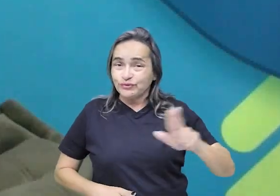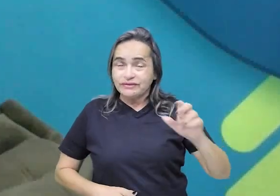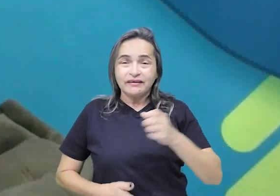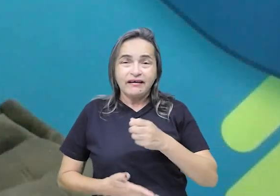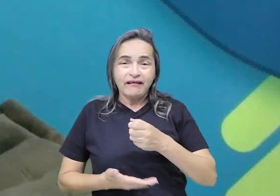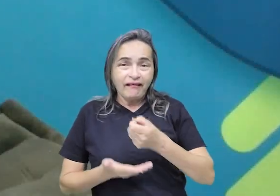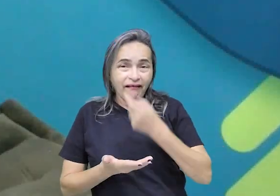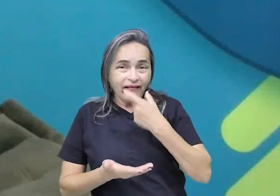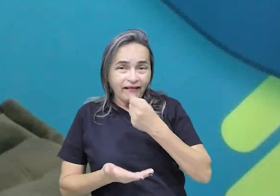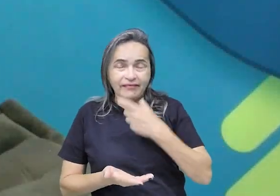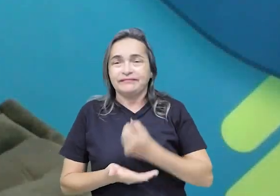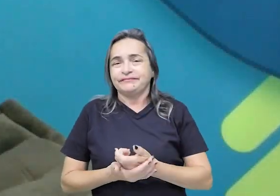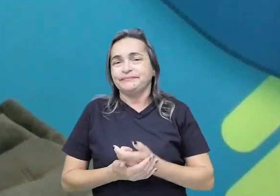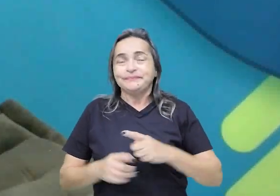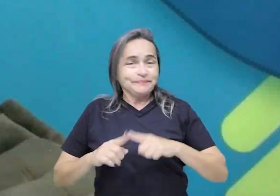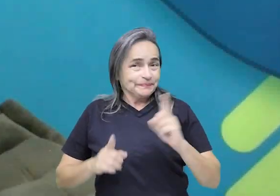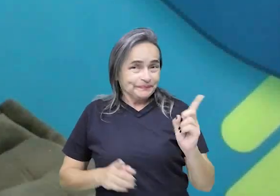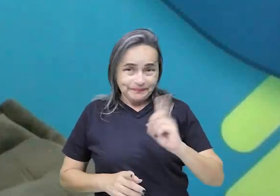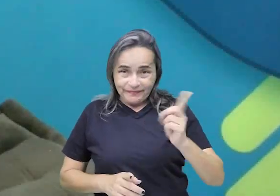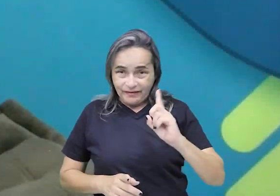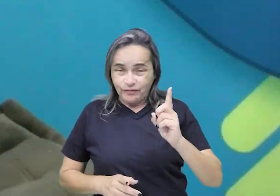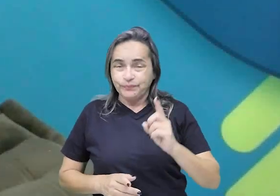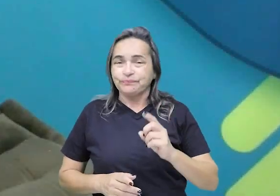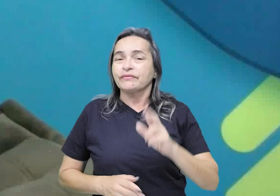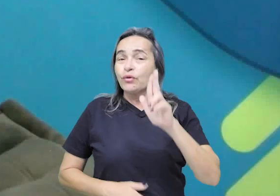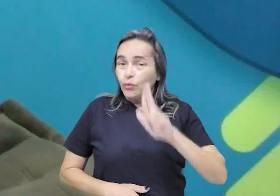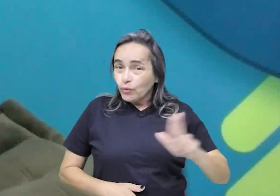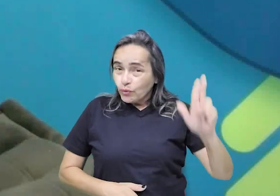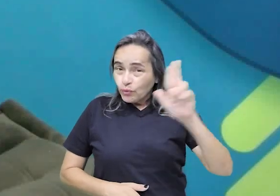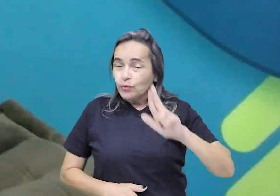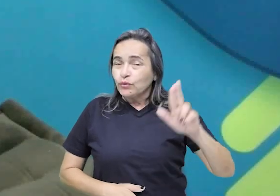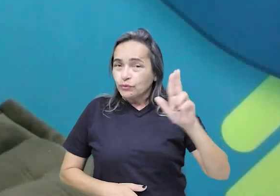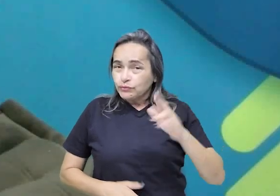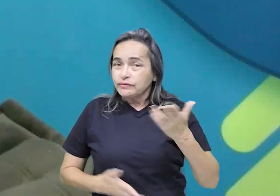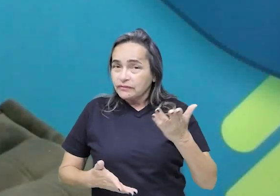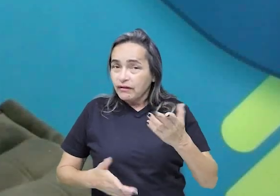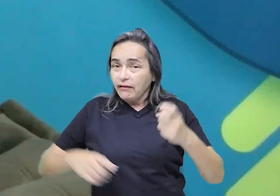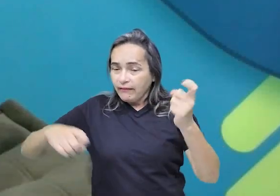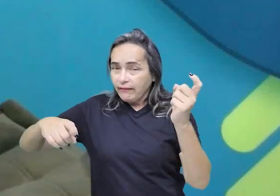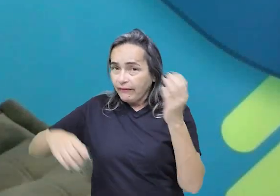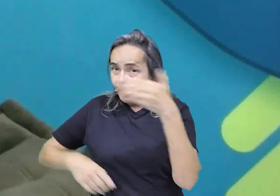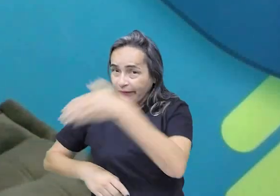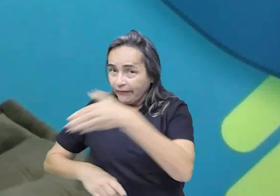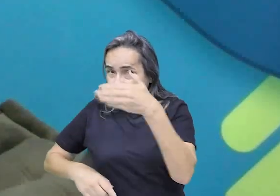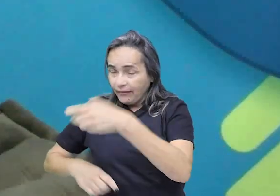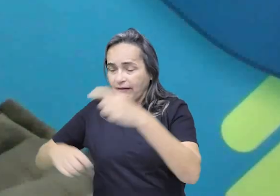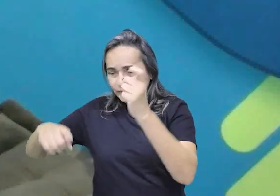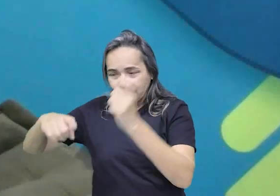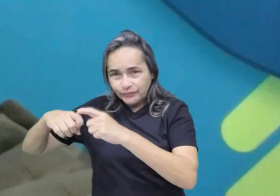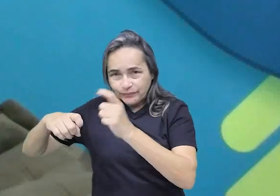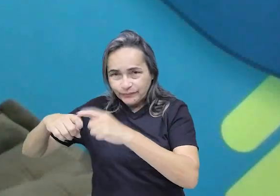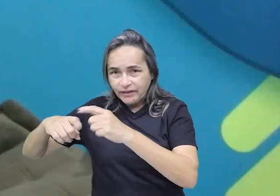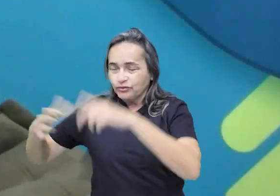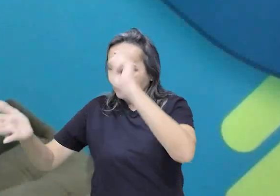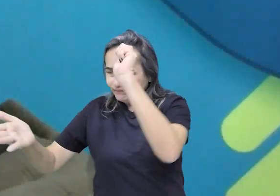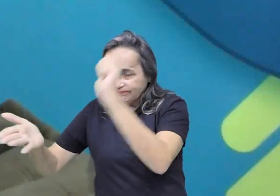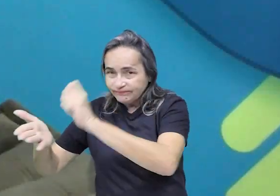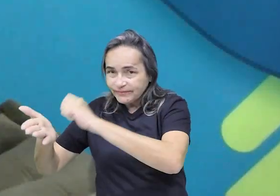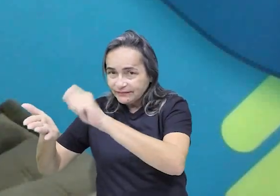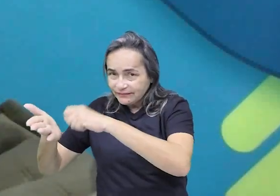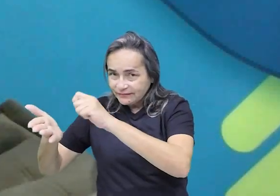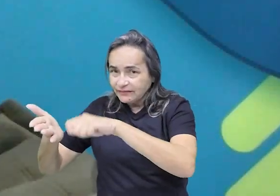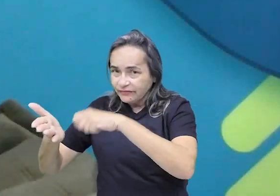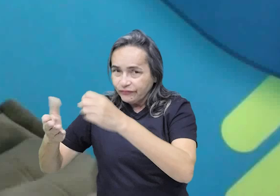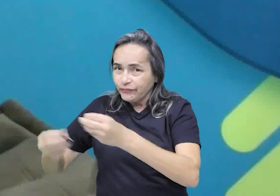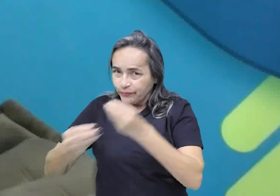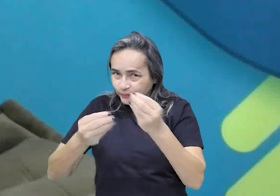Não. O uso adequado, que é aquele uso que o médico fez a prescrição, ele não vai trazer nenhum